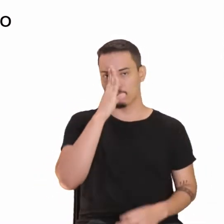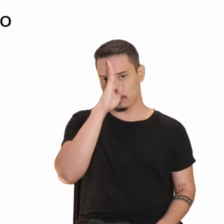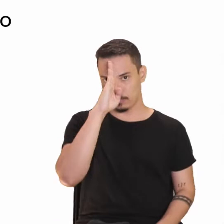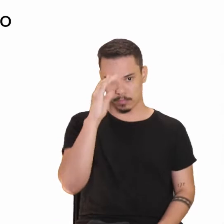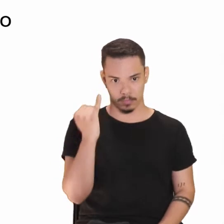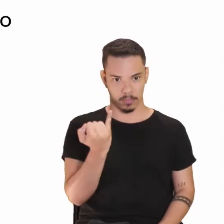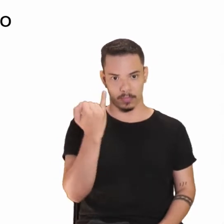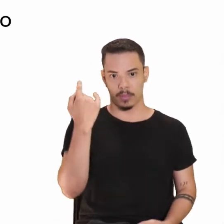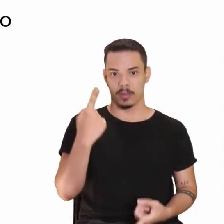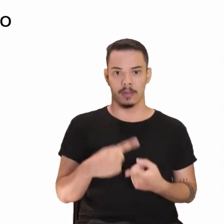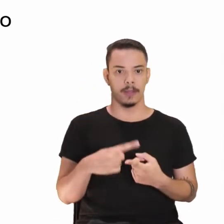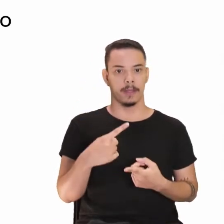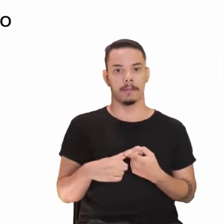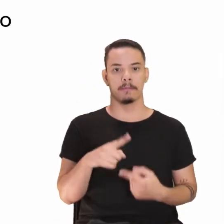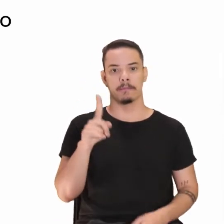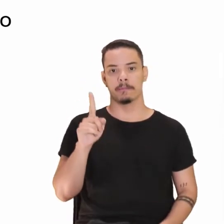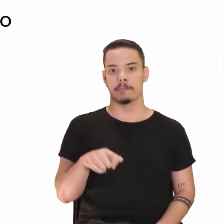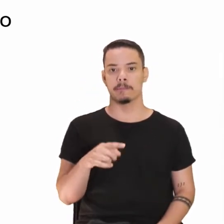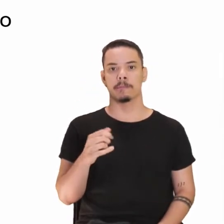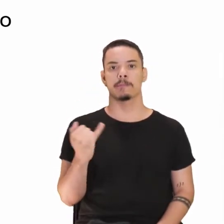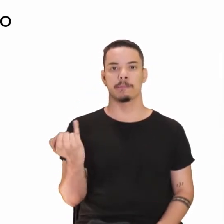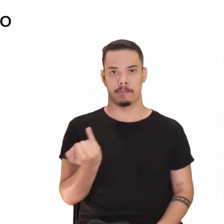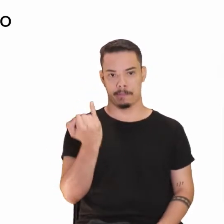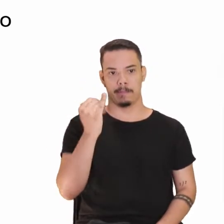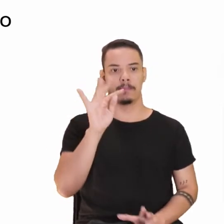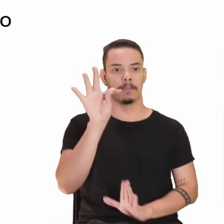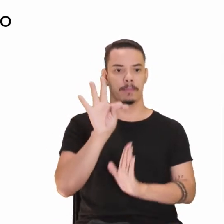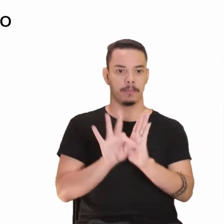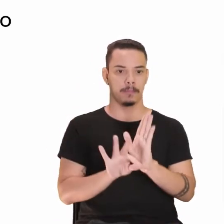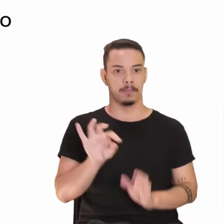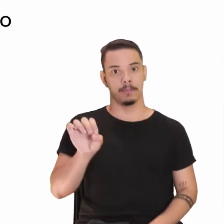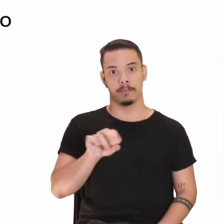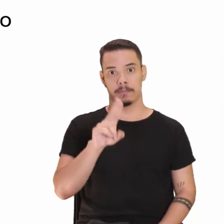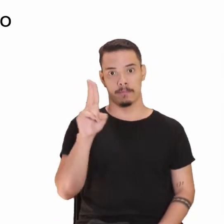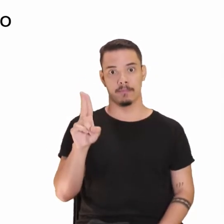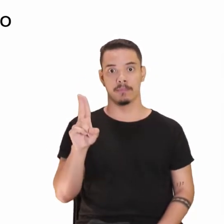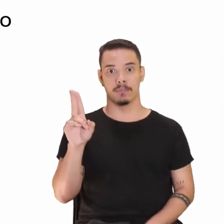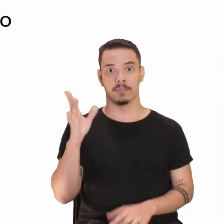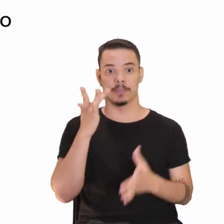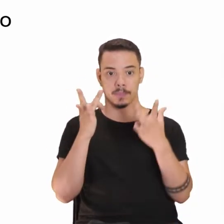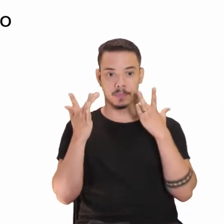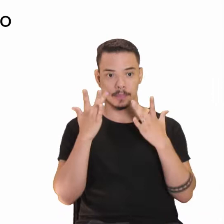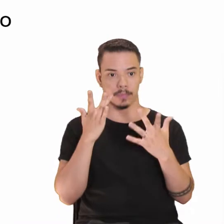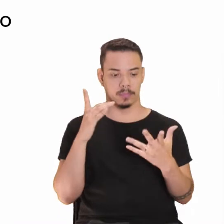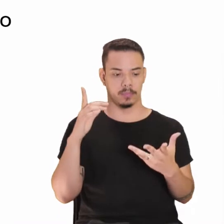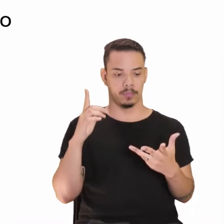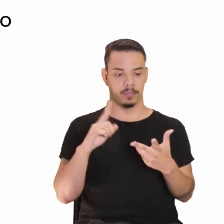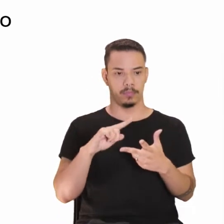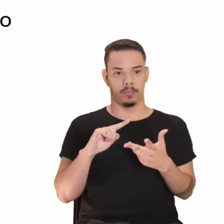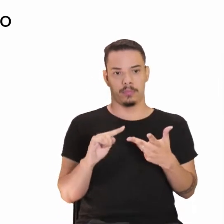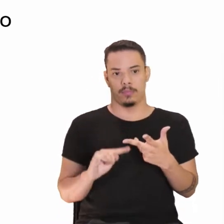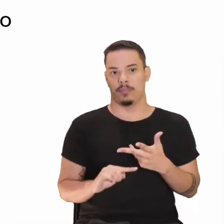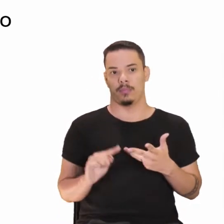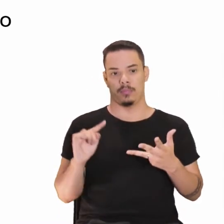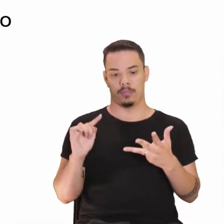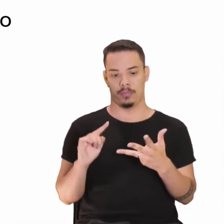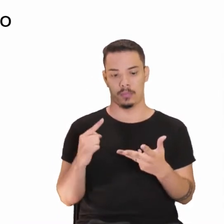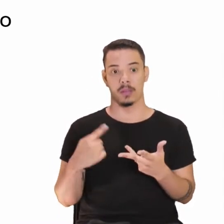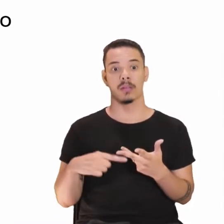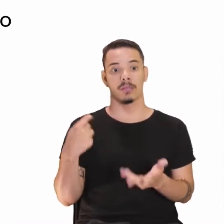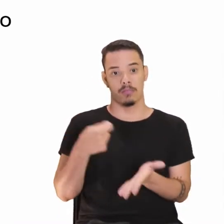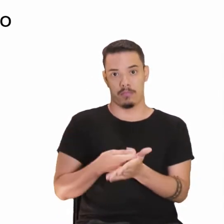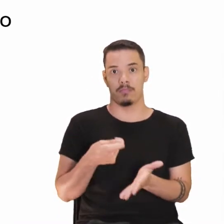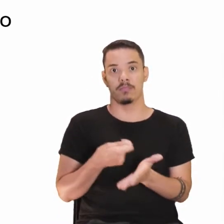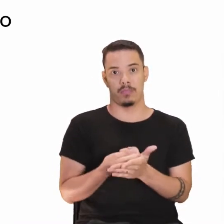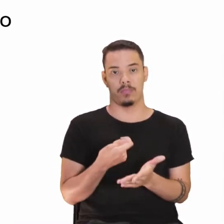Preciosismo, porque são irrelevantes para o texto ou para a encenação. D. Exigência, porque elas